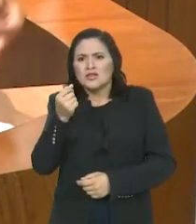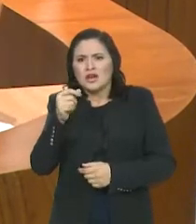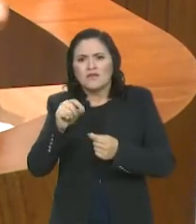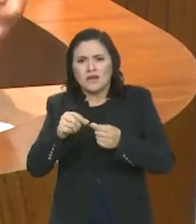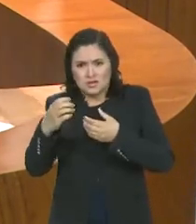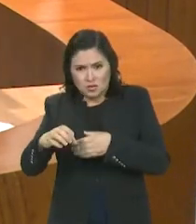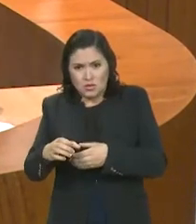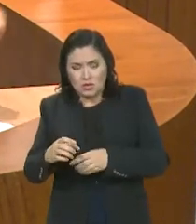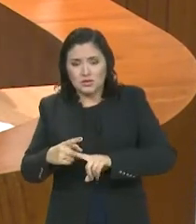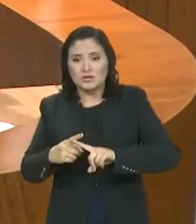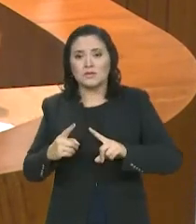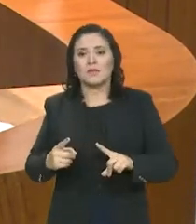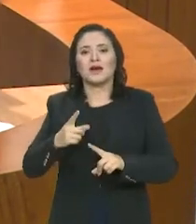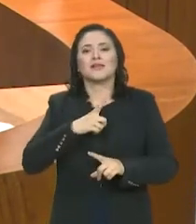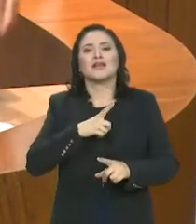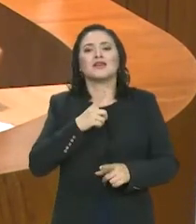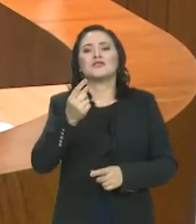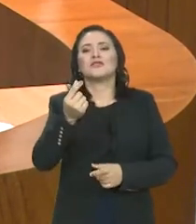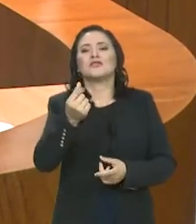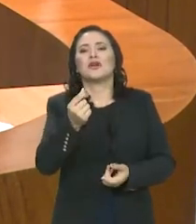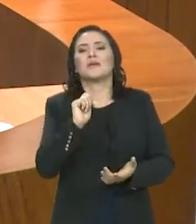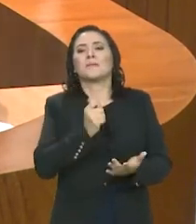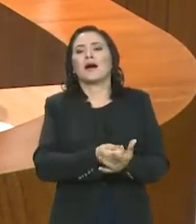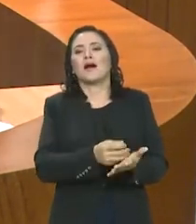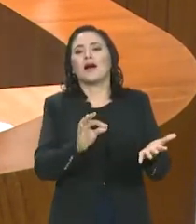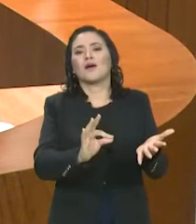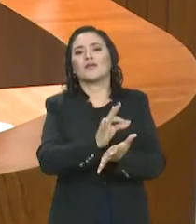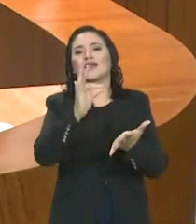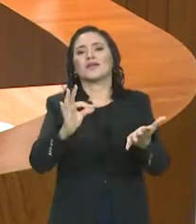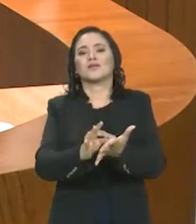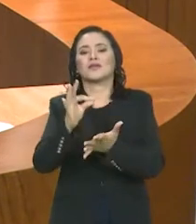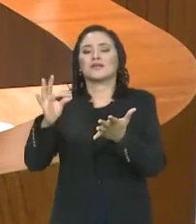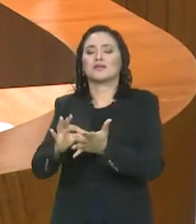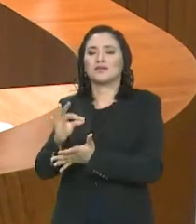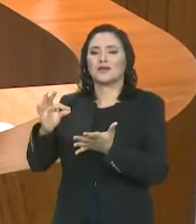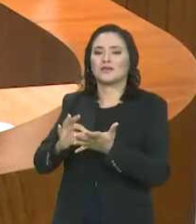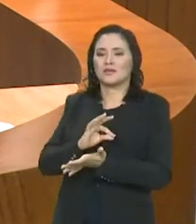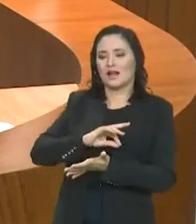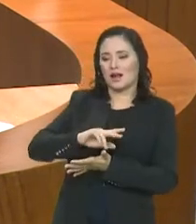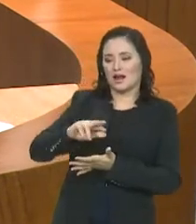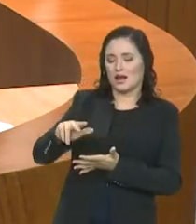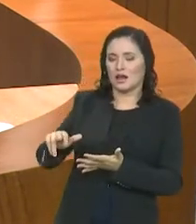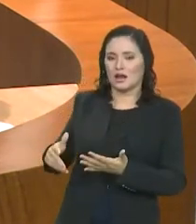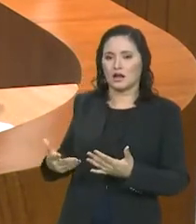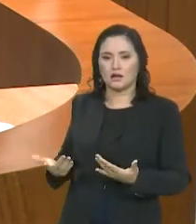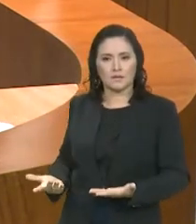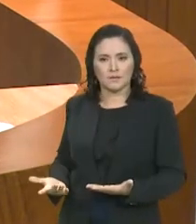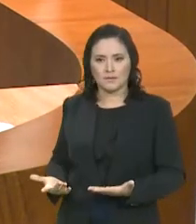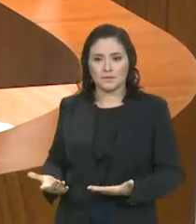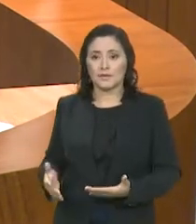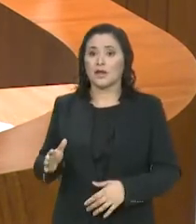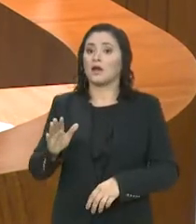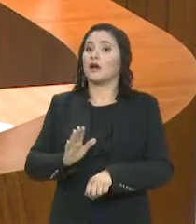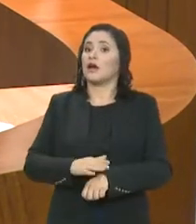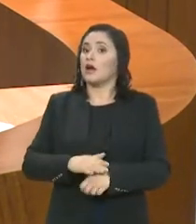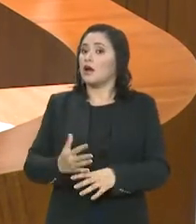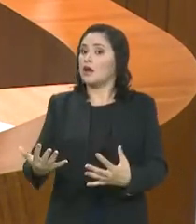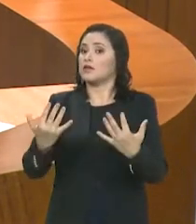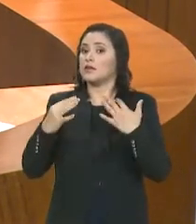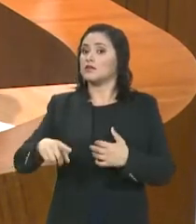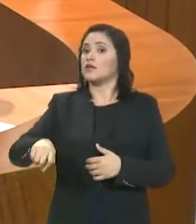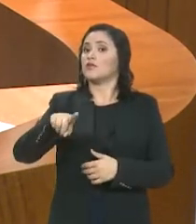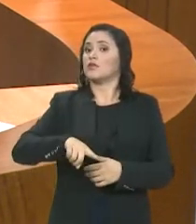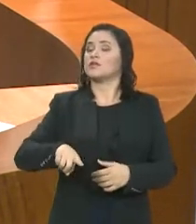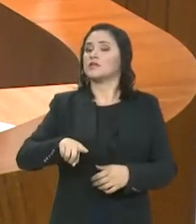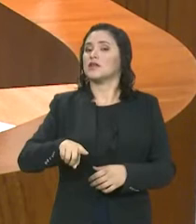É ridículo e tentar enganar a população. Atenção você, estudante, você que se prepara para o concurso